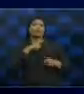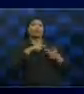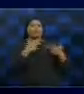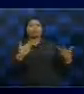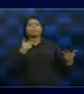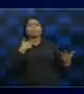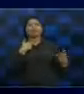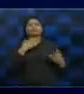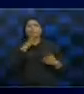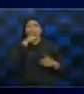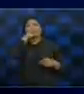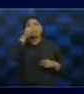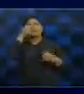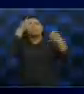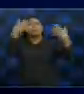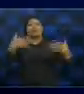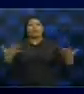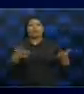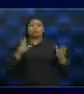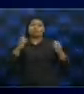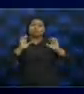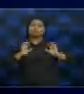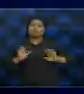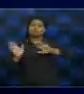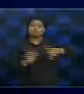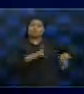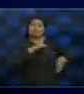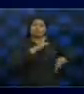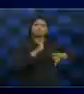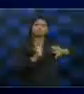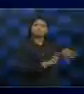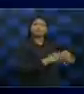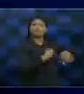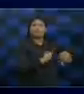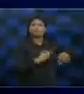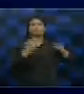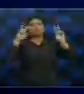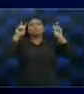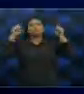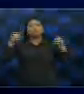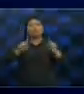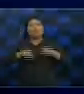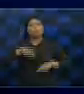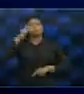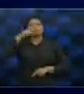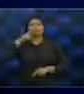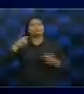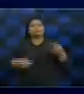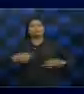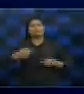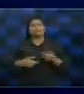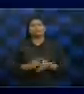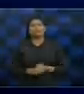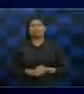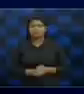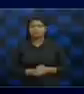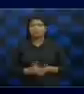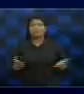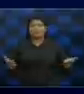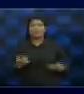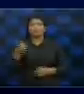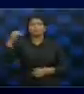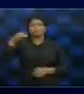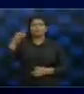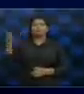não devem entrar no debate, porque nós estamos debatendo programas de governo. Mas, enfim, a primeira defesa é concedida de um minuto ao candidato Arthur. E